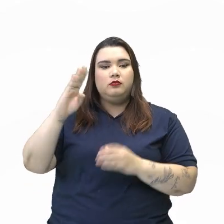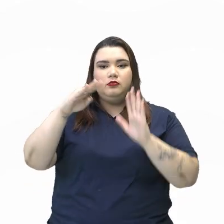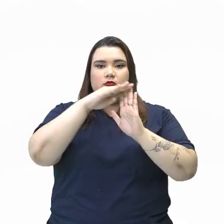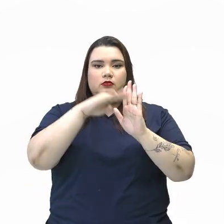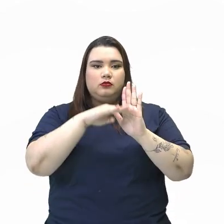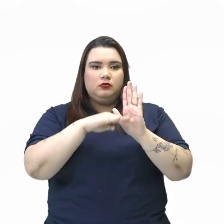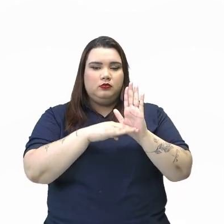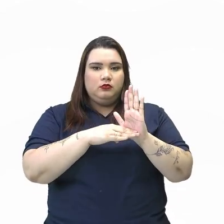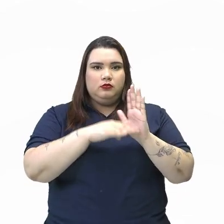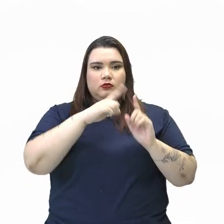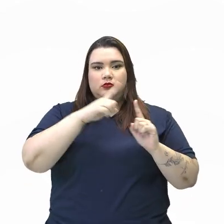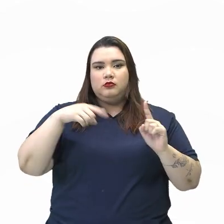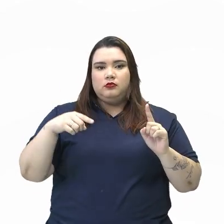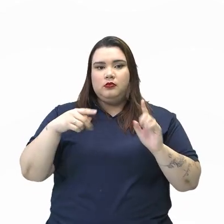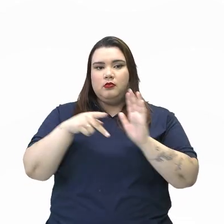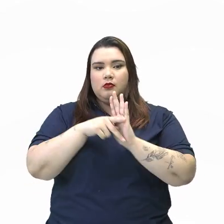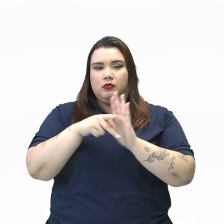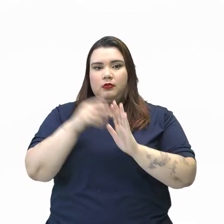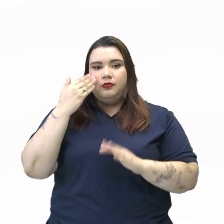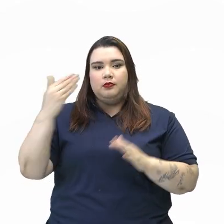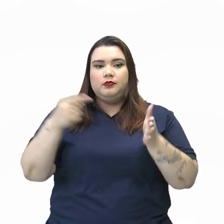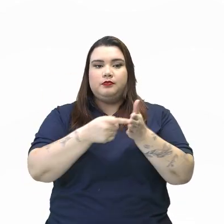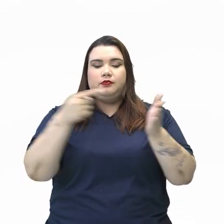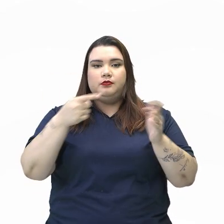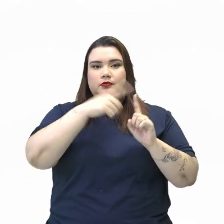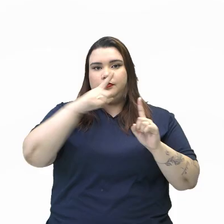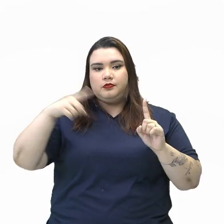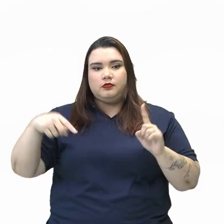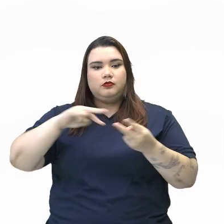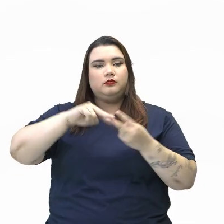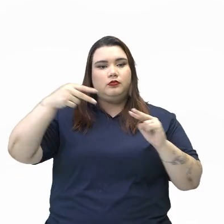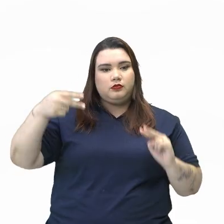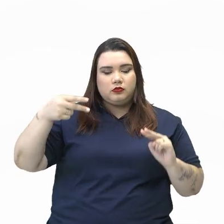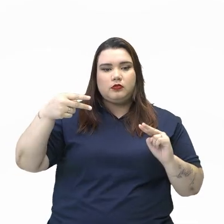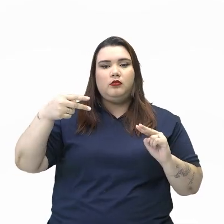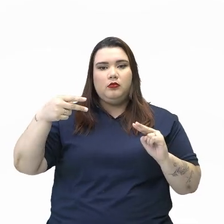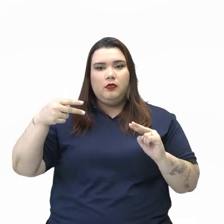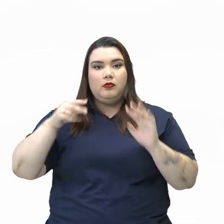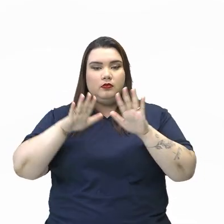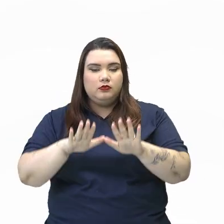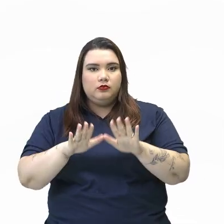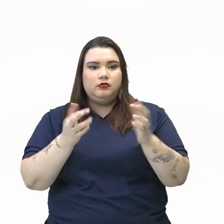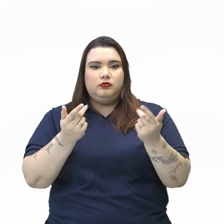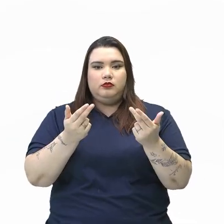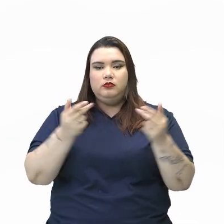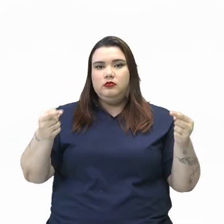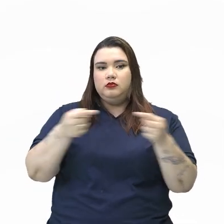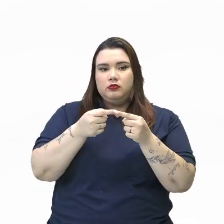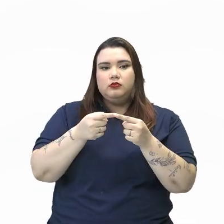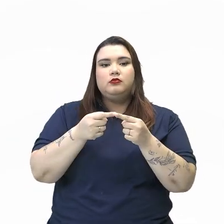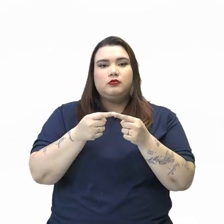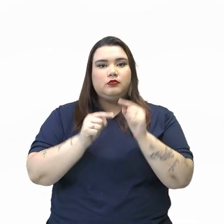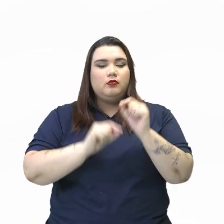da seleção natural? Nós temos aí a variação genética, né? Mas não com a mesma carga de